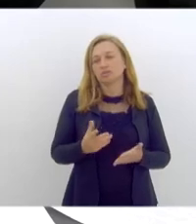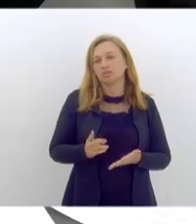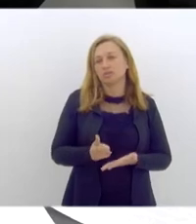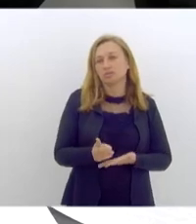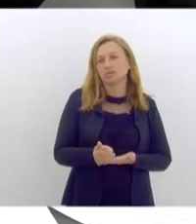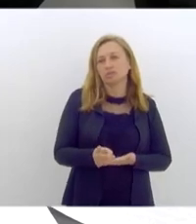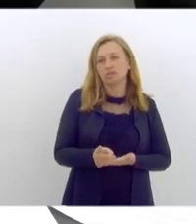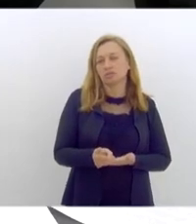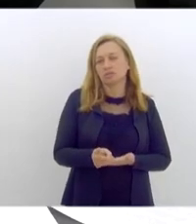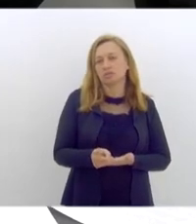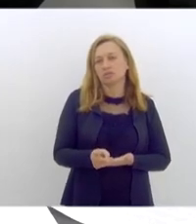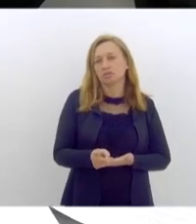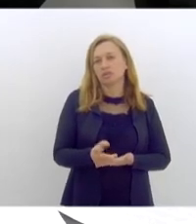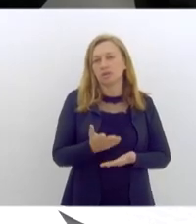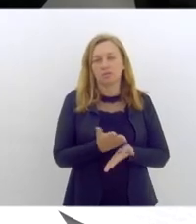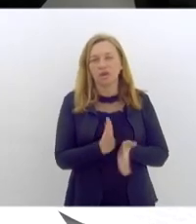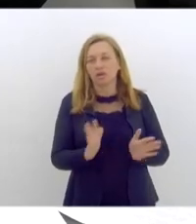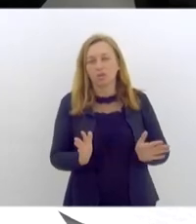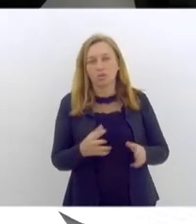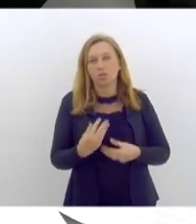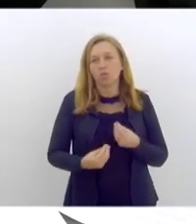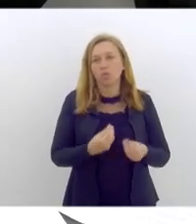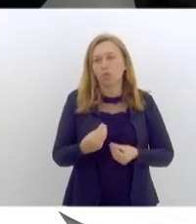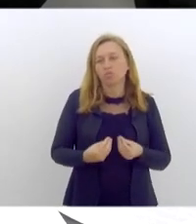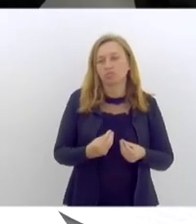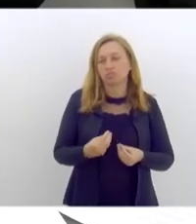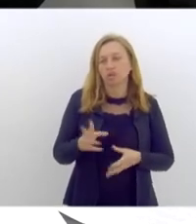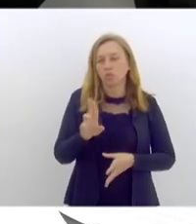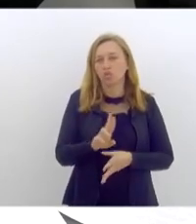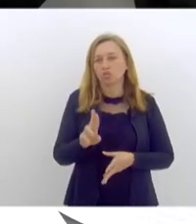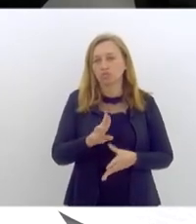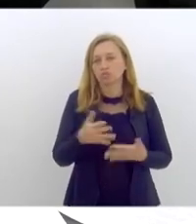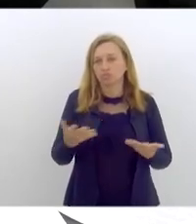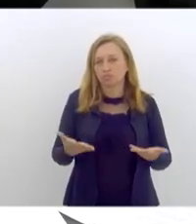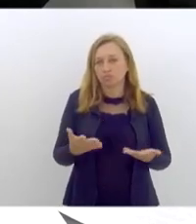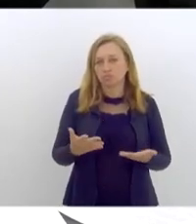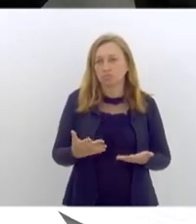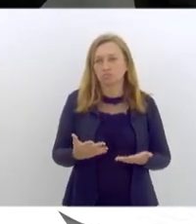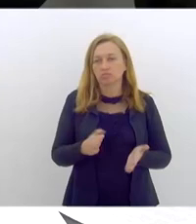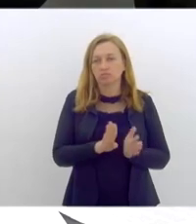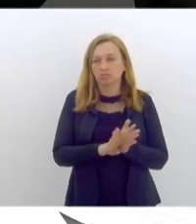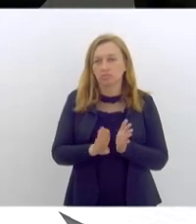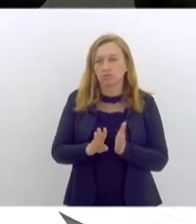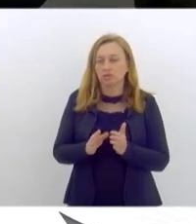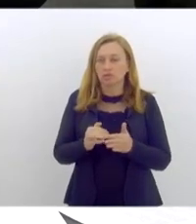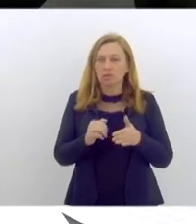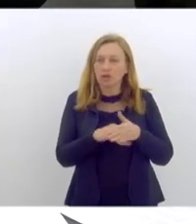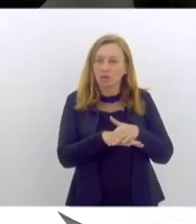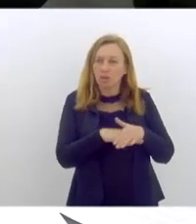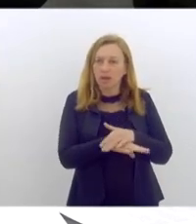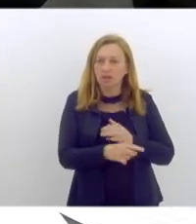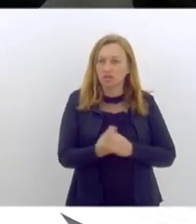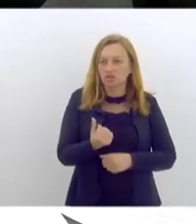deixou de existir como é que fica Esse instrumento né diante da sobra de recurso